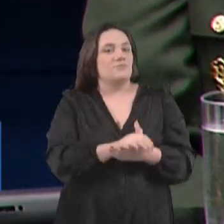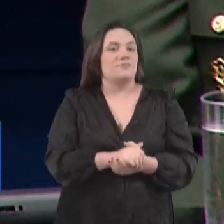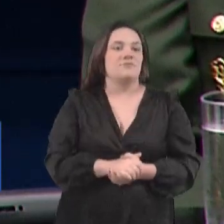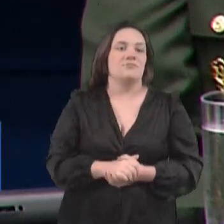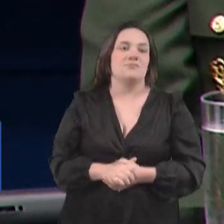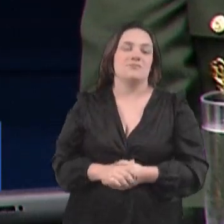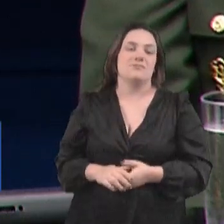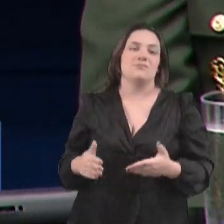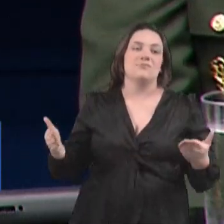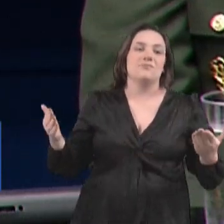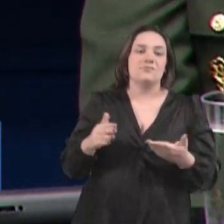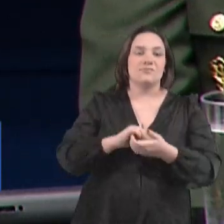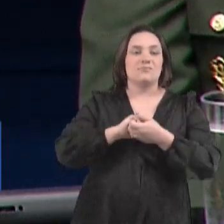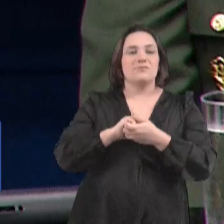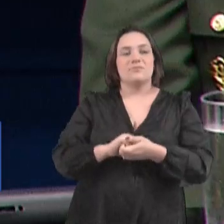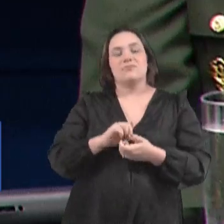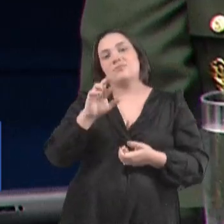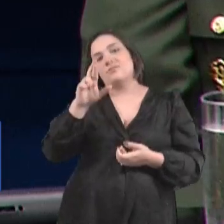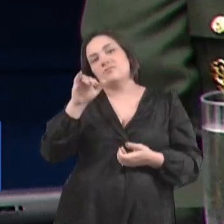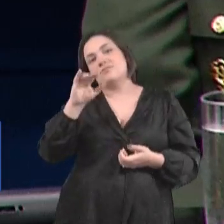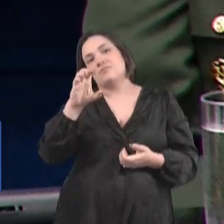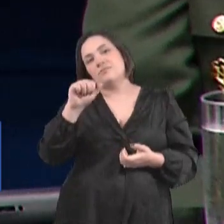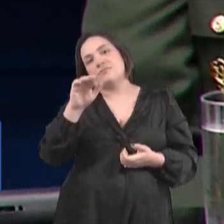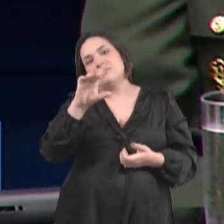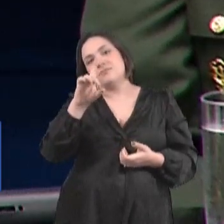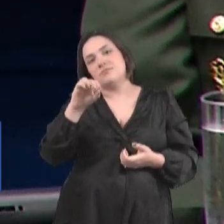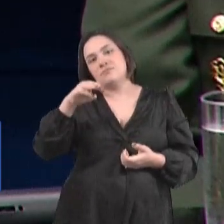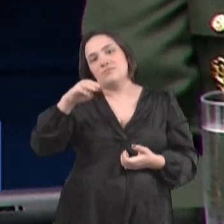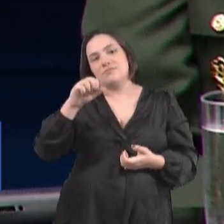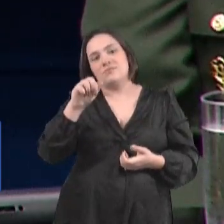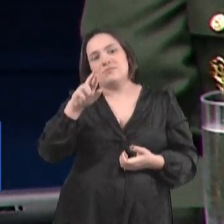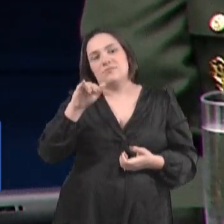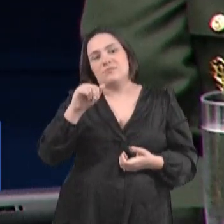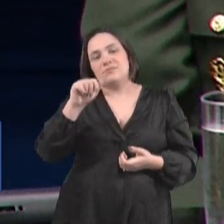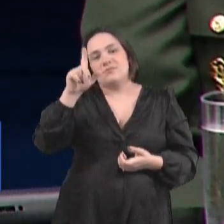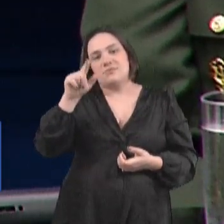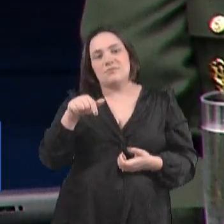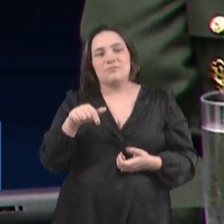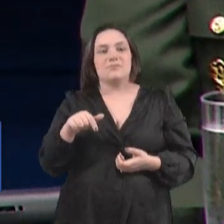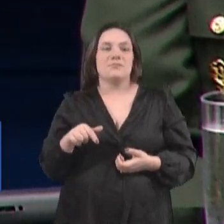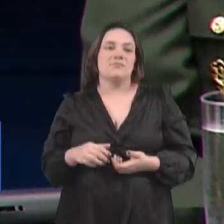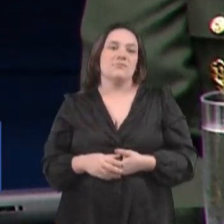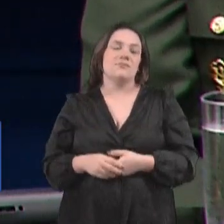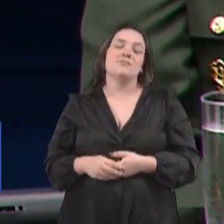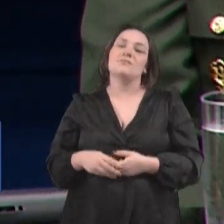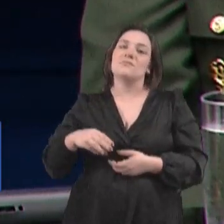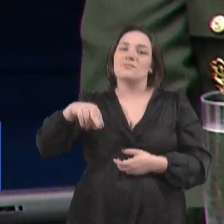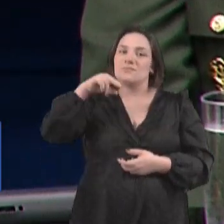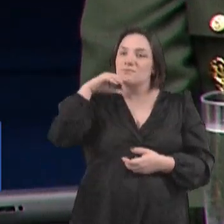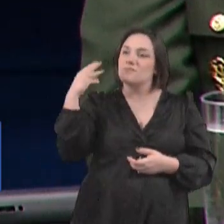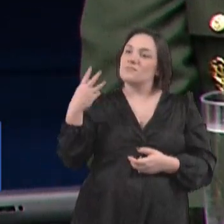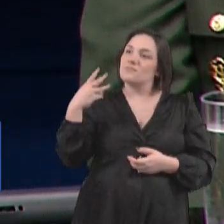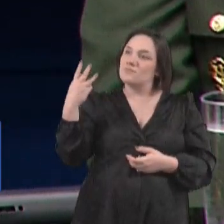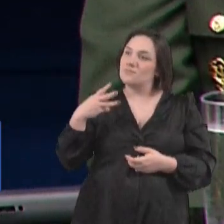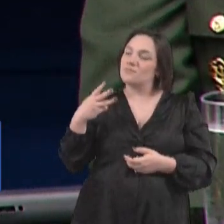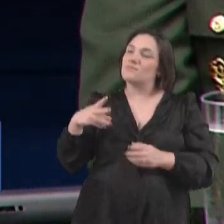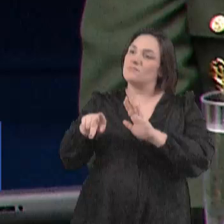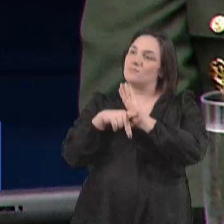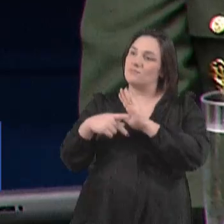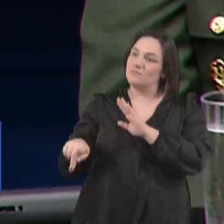Saudação aqui ao senhor Ricardo Maria Figueiró, que traz aqui o registro histórico, trineto do coronel Pedro José